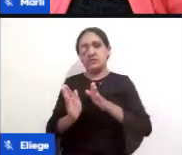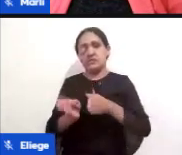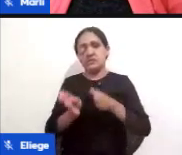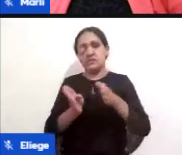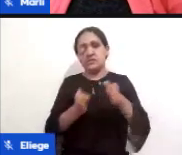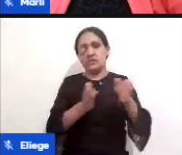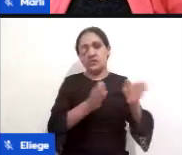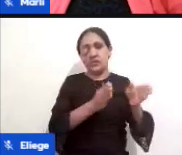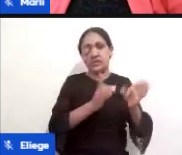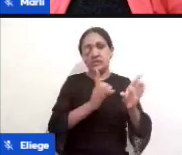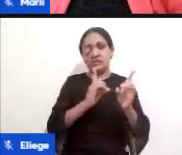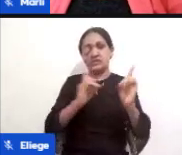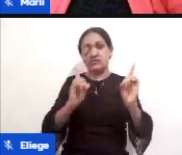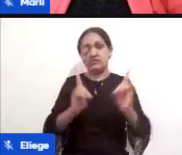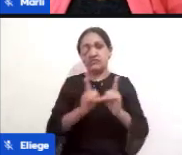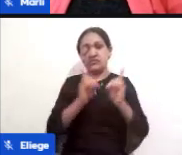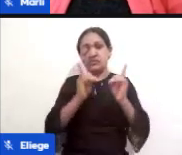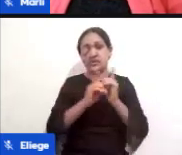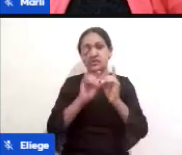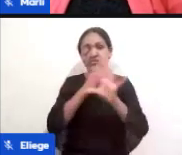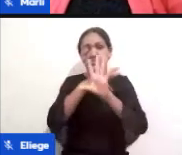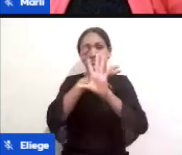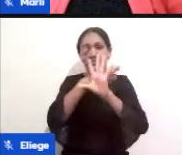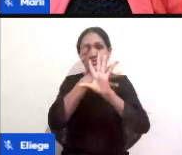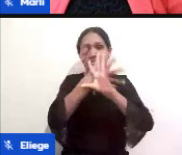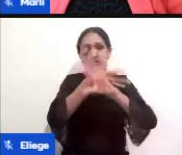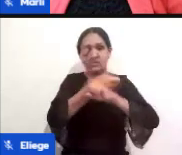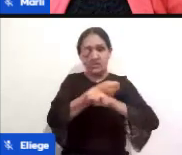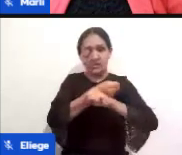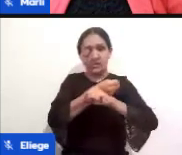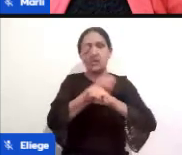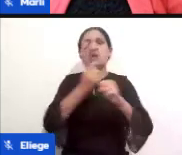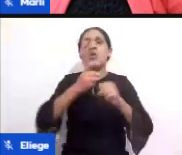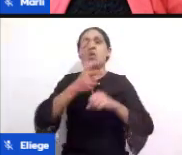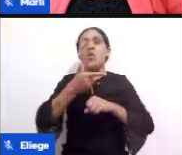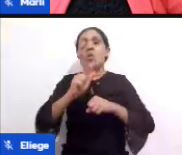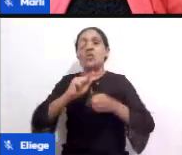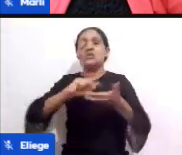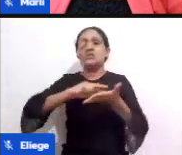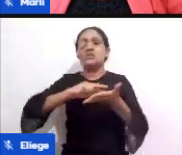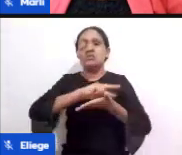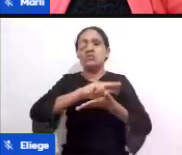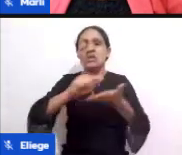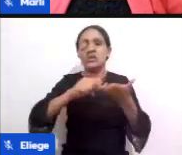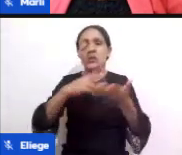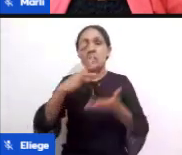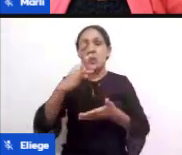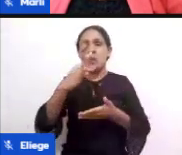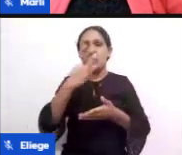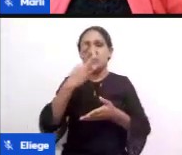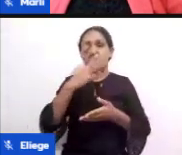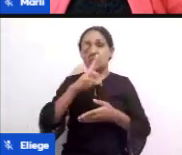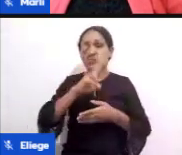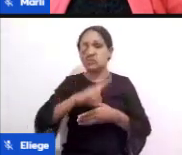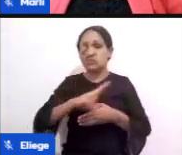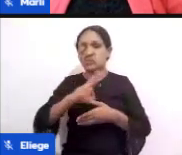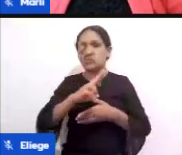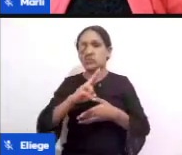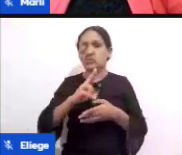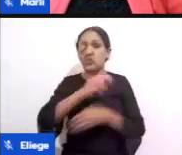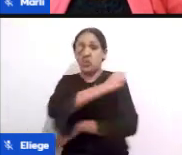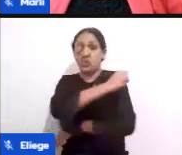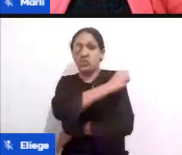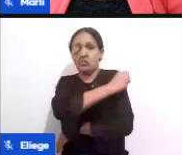interdisciplinar, conectando outras áreas do conhecimento, justamente para que o aluno atribua significado ao que ele